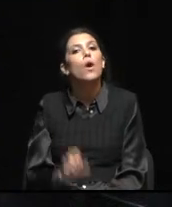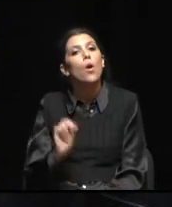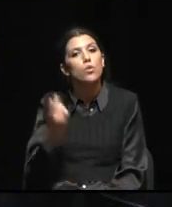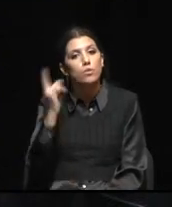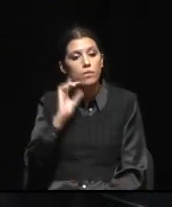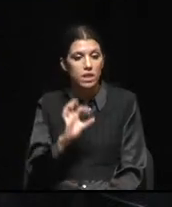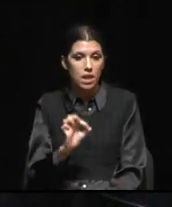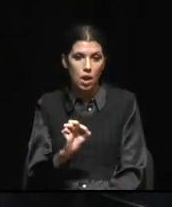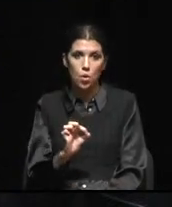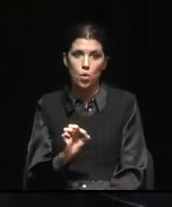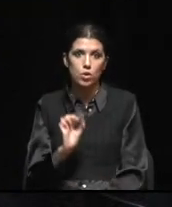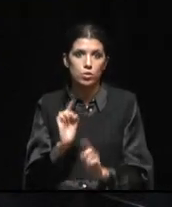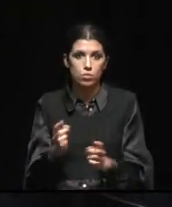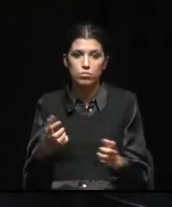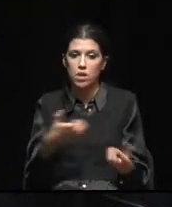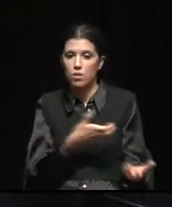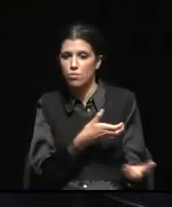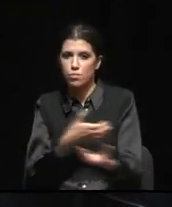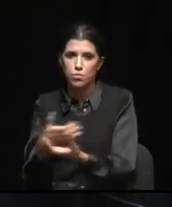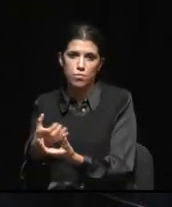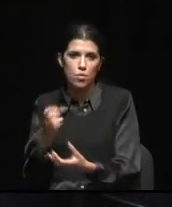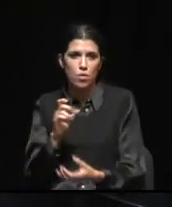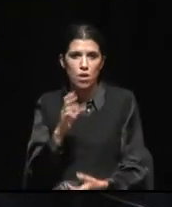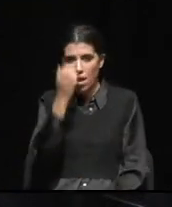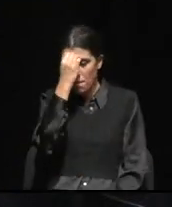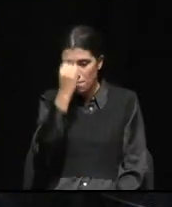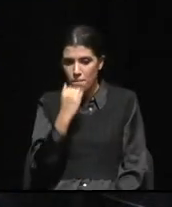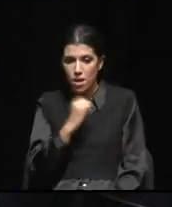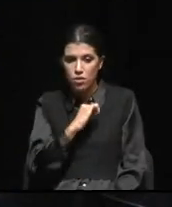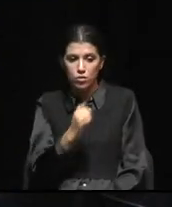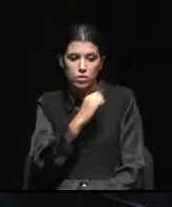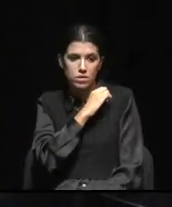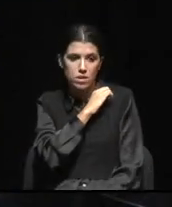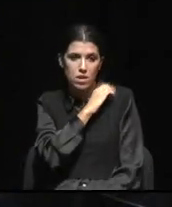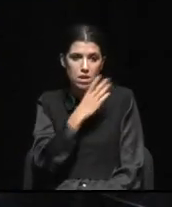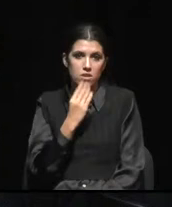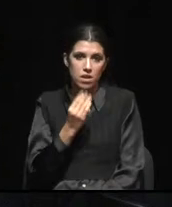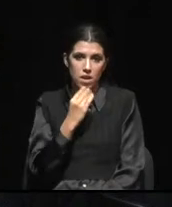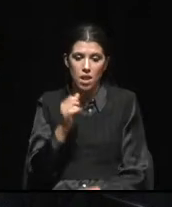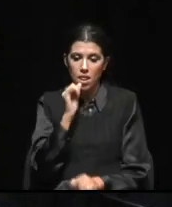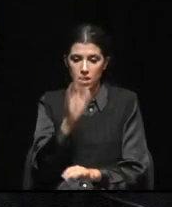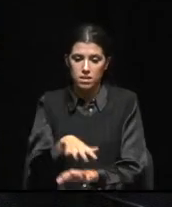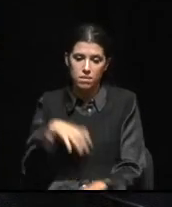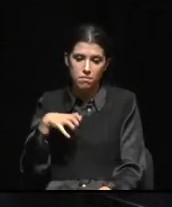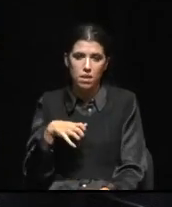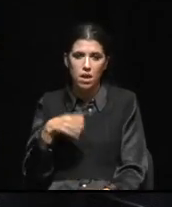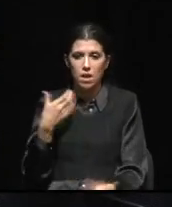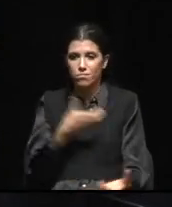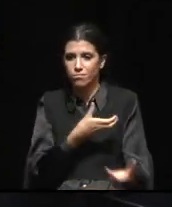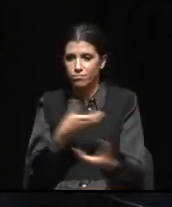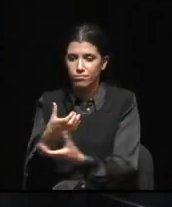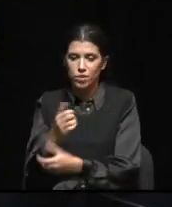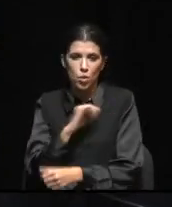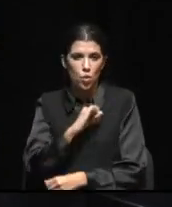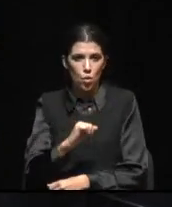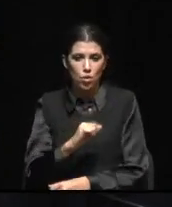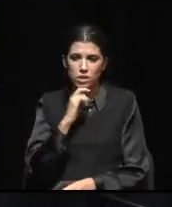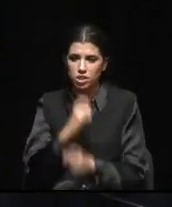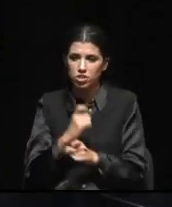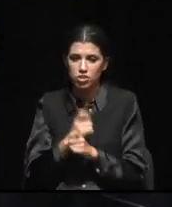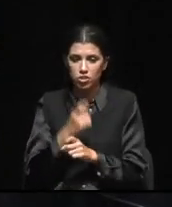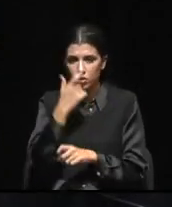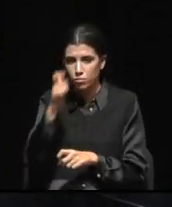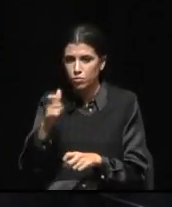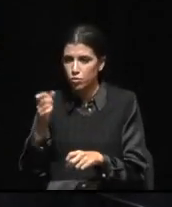se verificaram os idios ataques turistas do amas contra Israel esta Assembleia condenou esses esses atos exigiu a